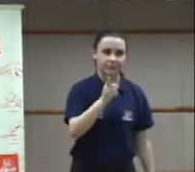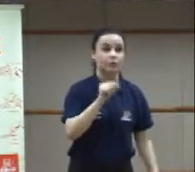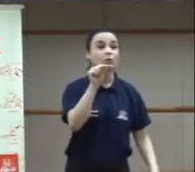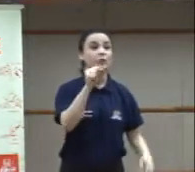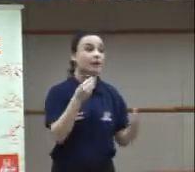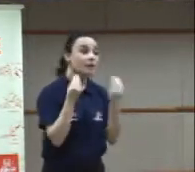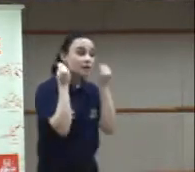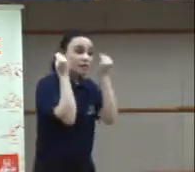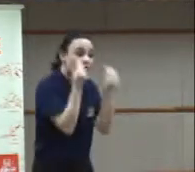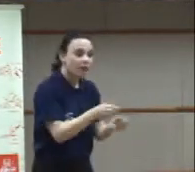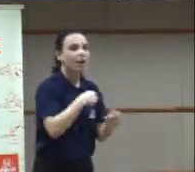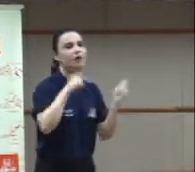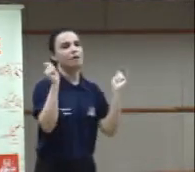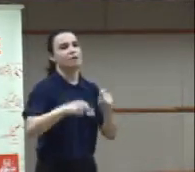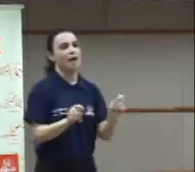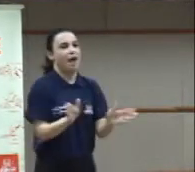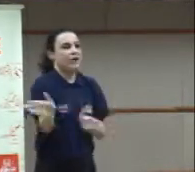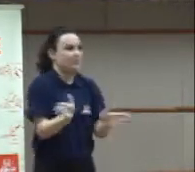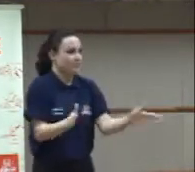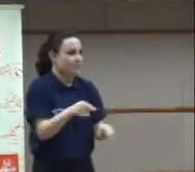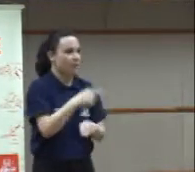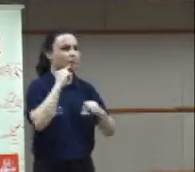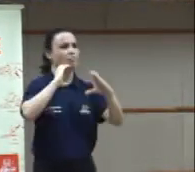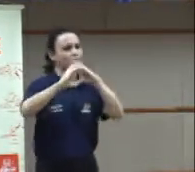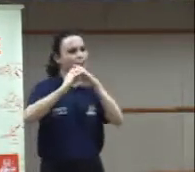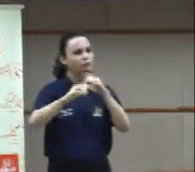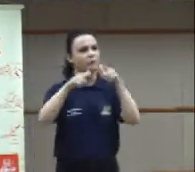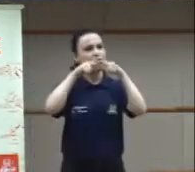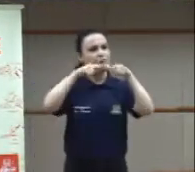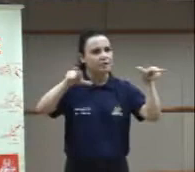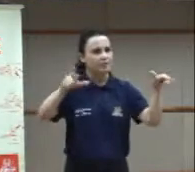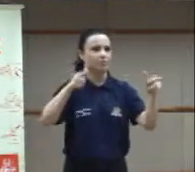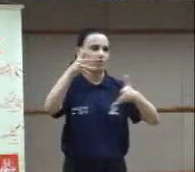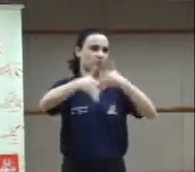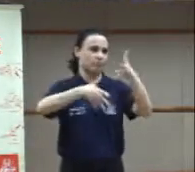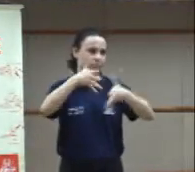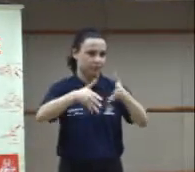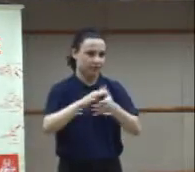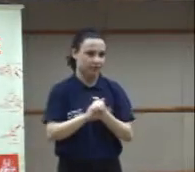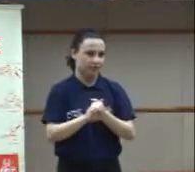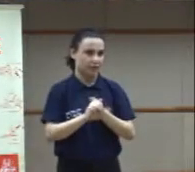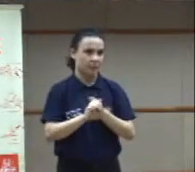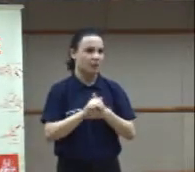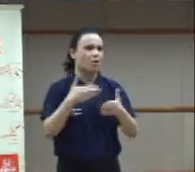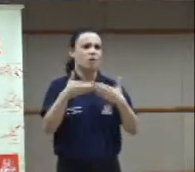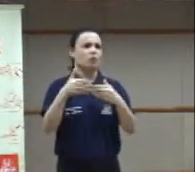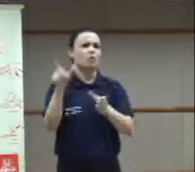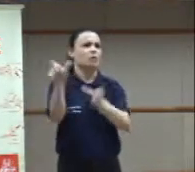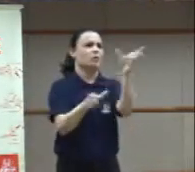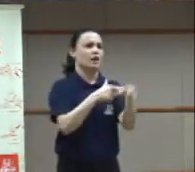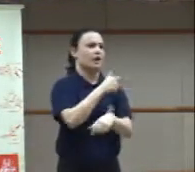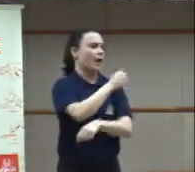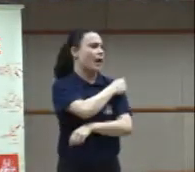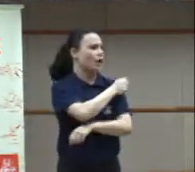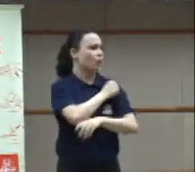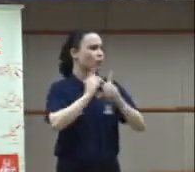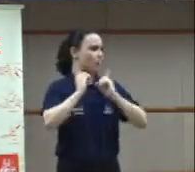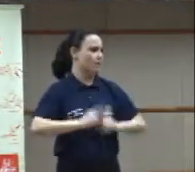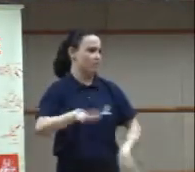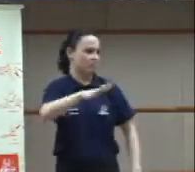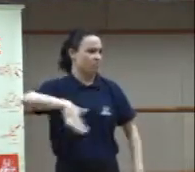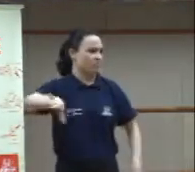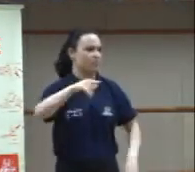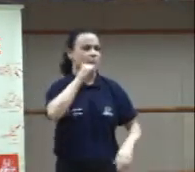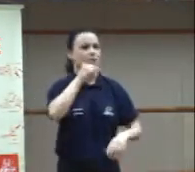condições de acessibilidade física e comunicacionais, de informação e